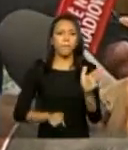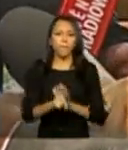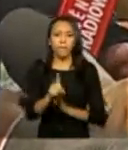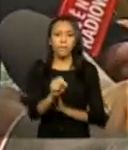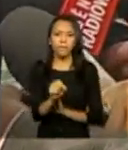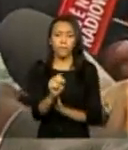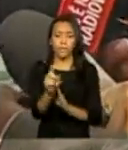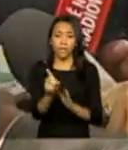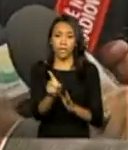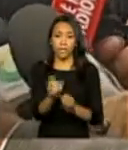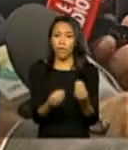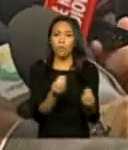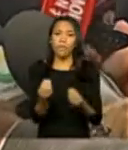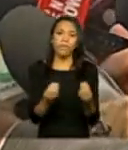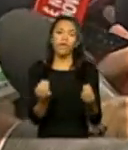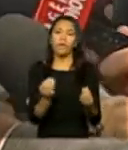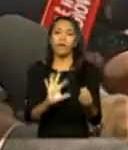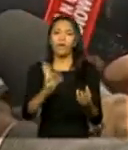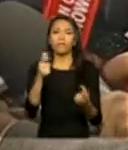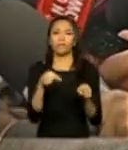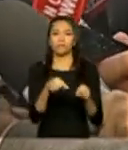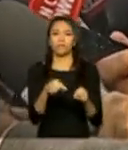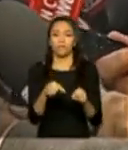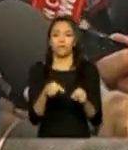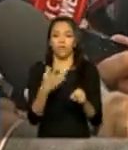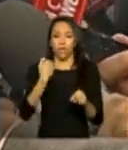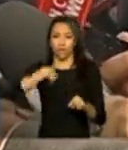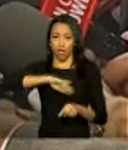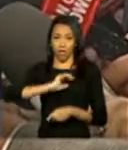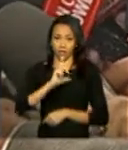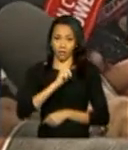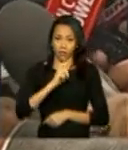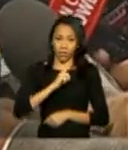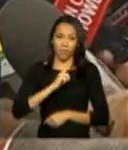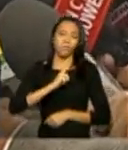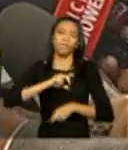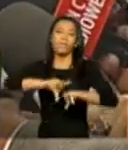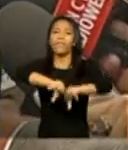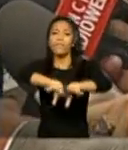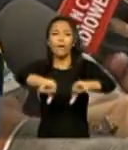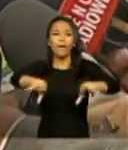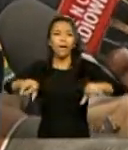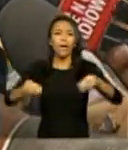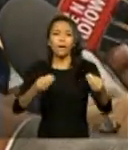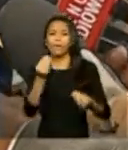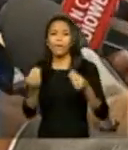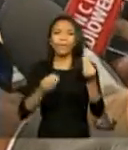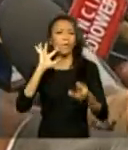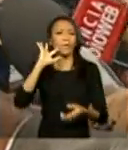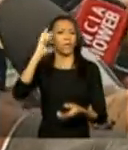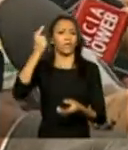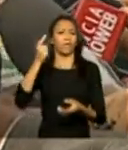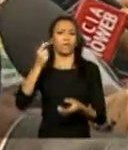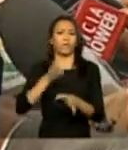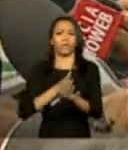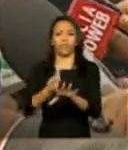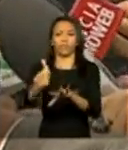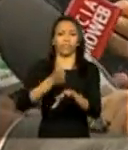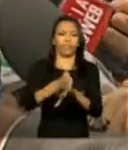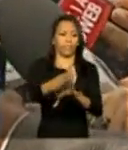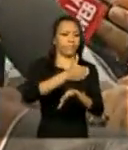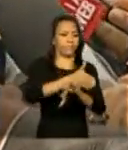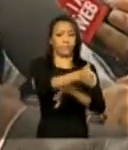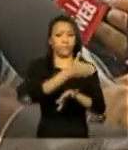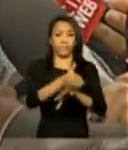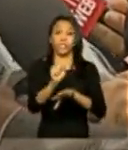exportado pela Calha Norte? Nós temos várias saídas e vários eixos de exportação